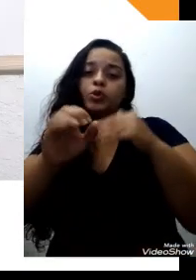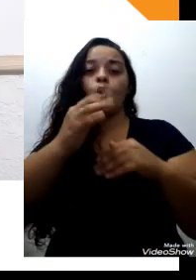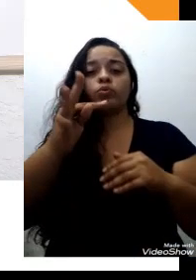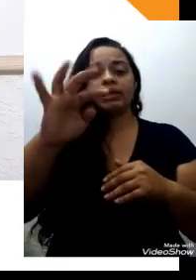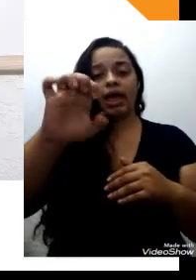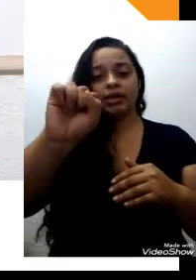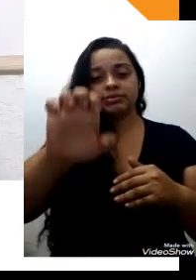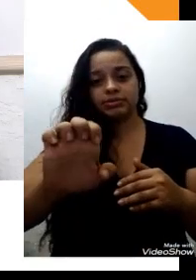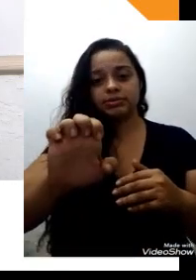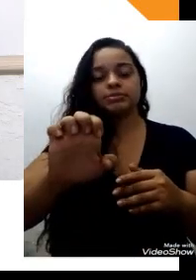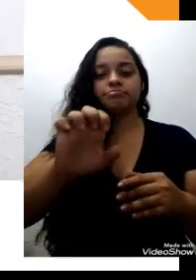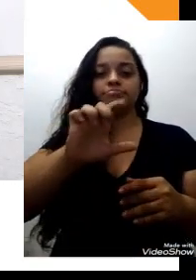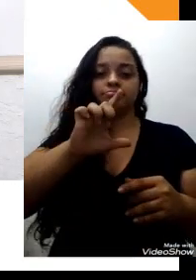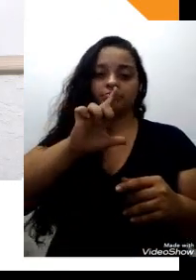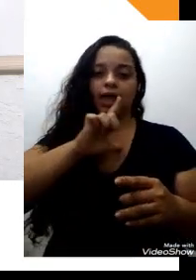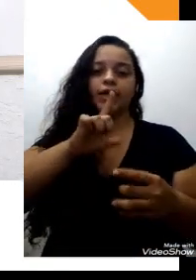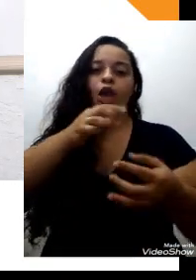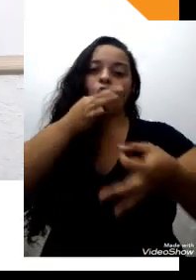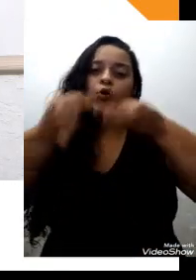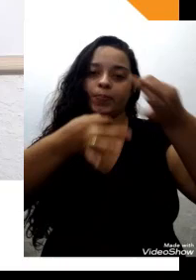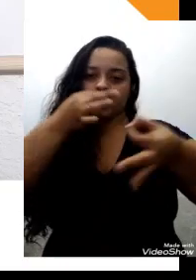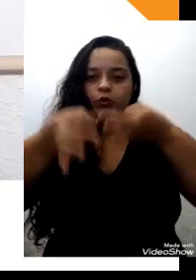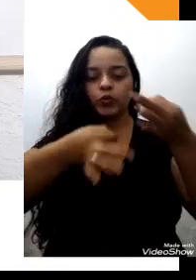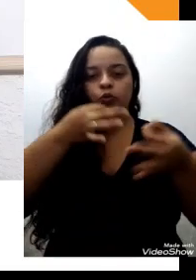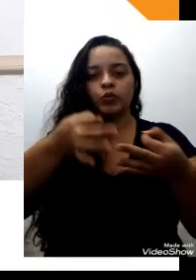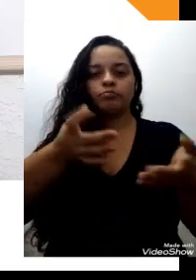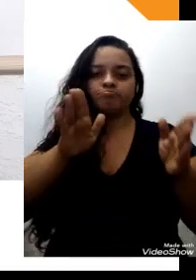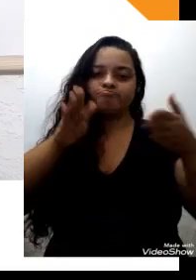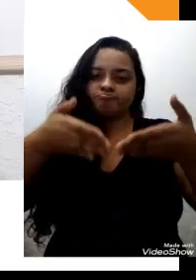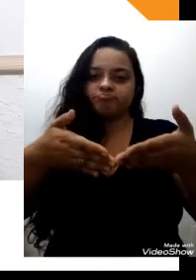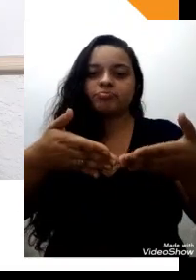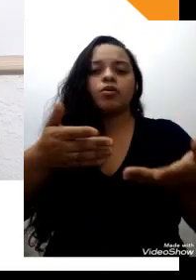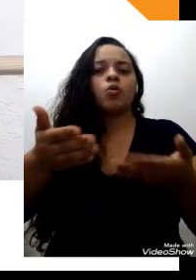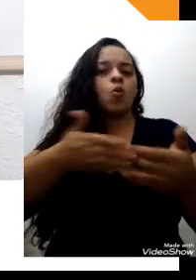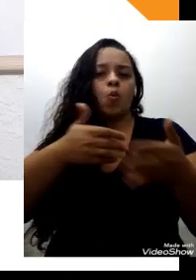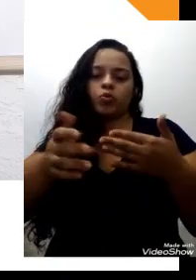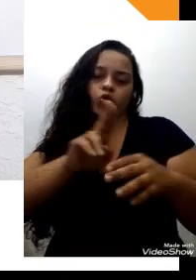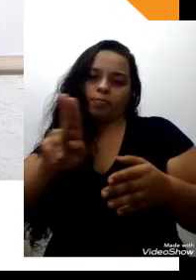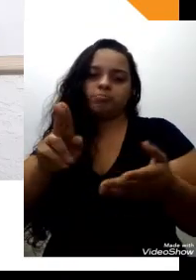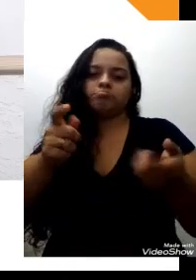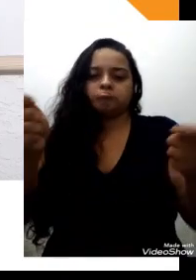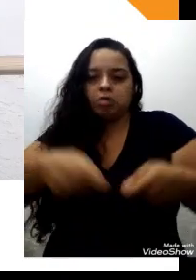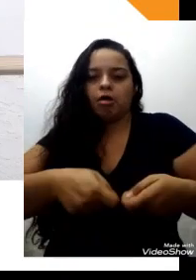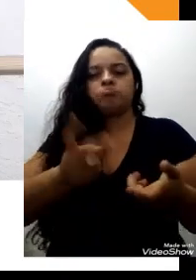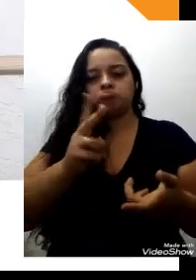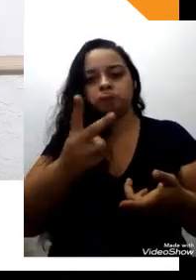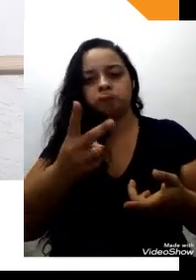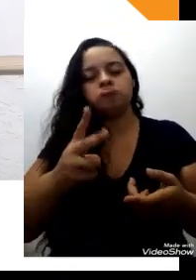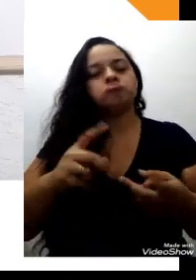desenvolvimento, ou a tese, porque vai corresponder aos argumentos de modo mais específico, servem como nomenclatura,